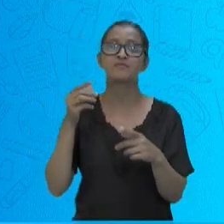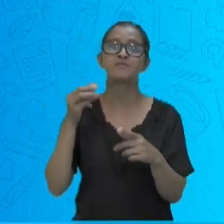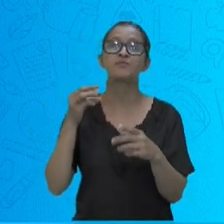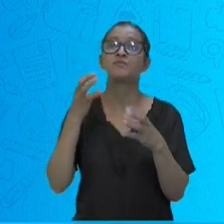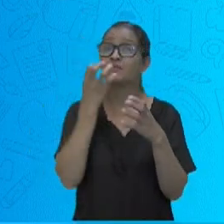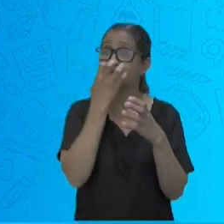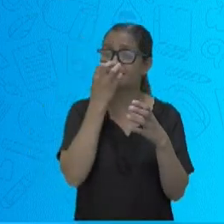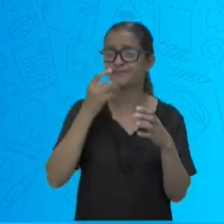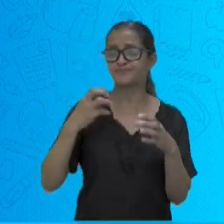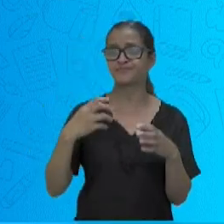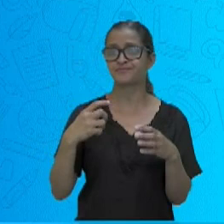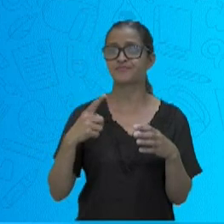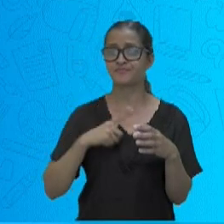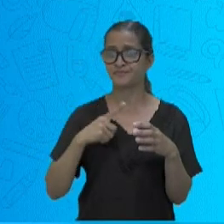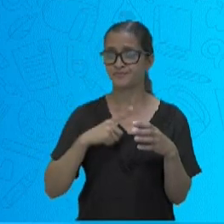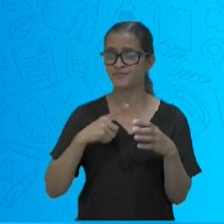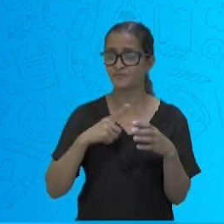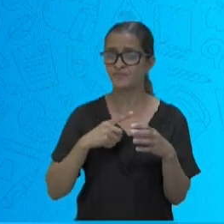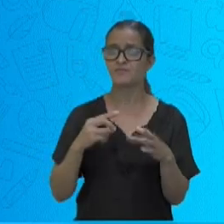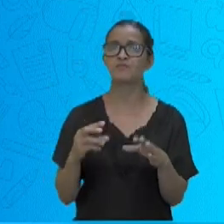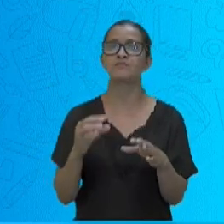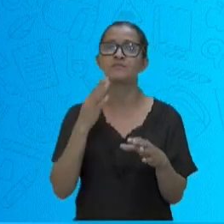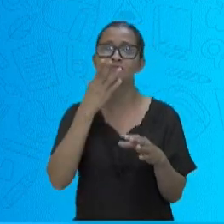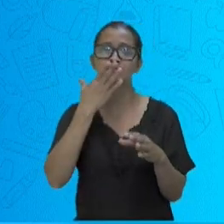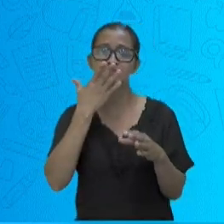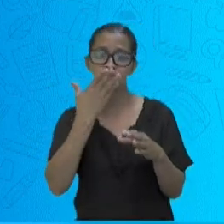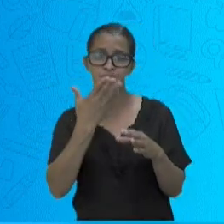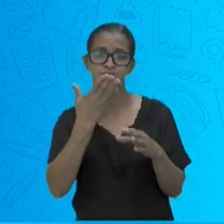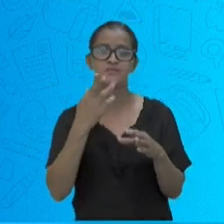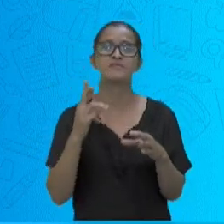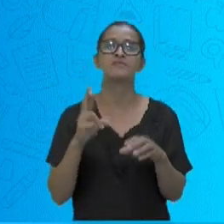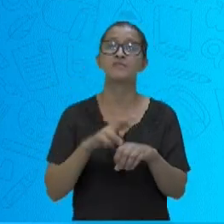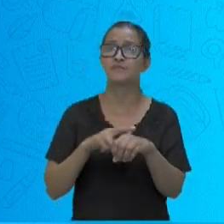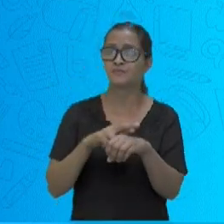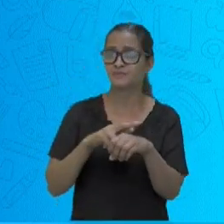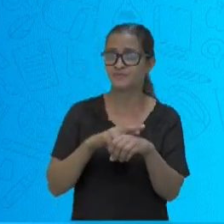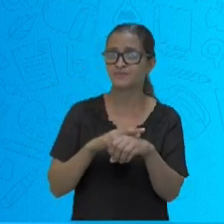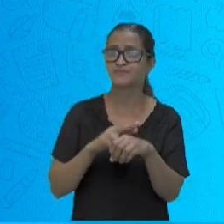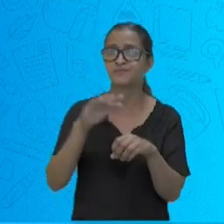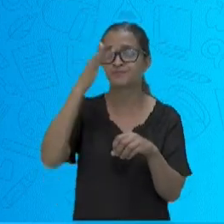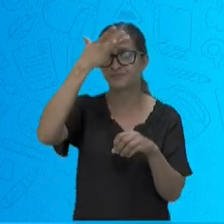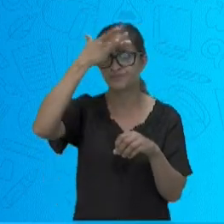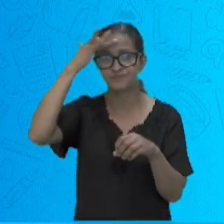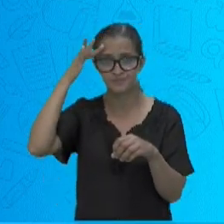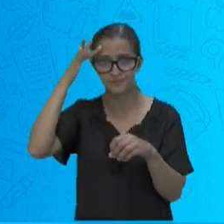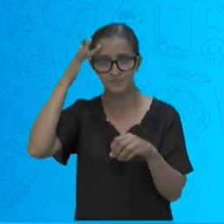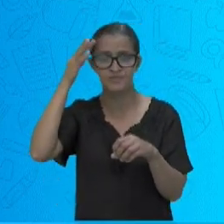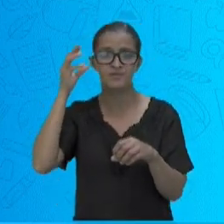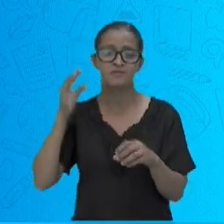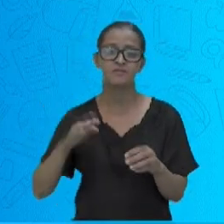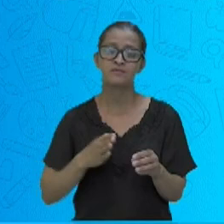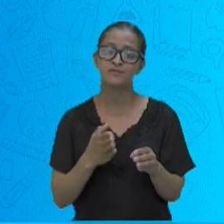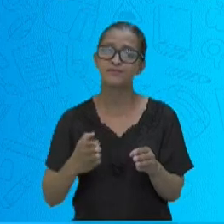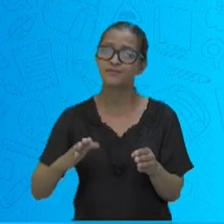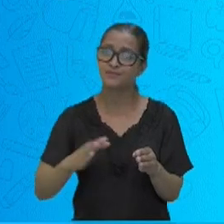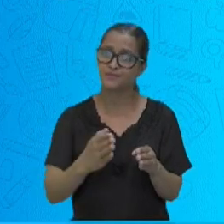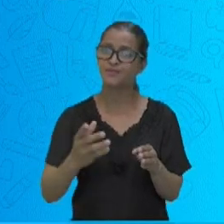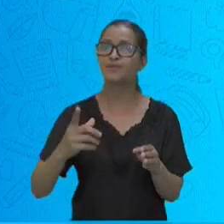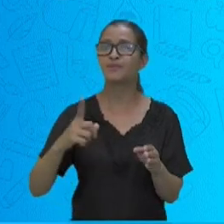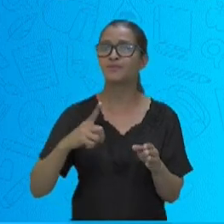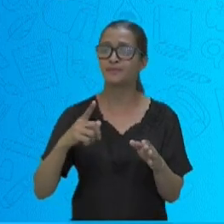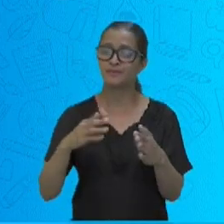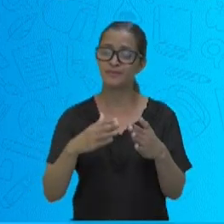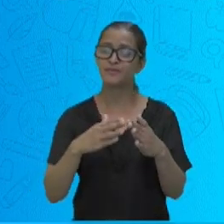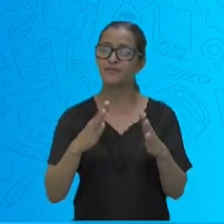rosa vai representar as pessoas que têm peixe. Aqui, então, nós temos um